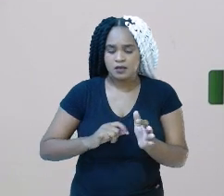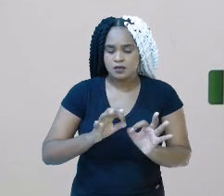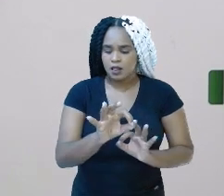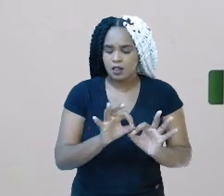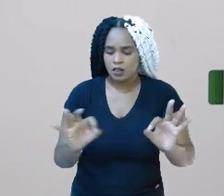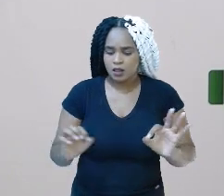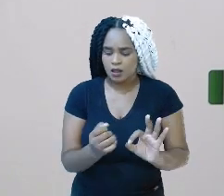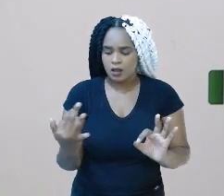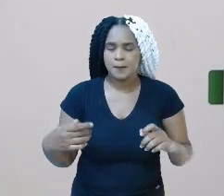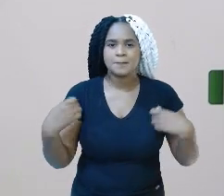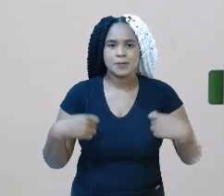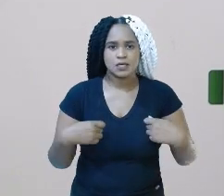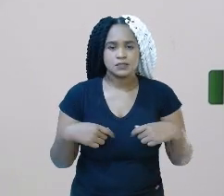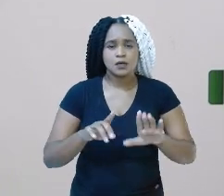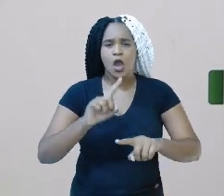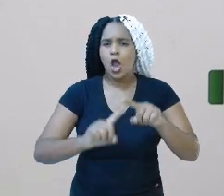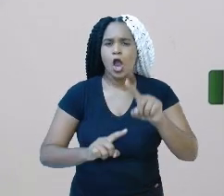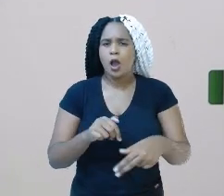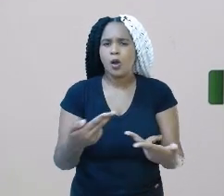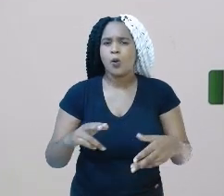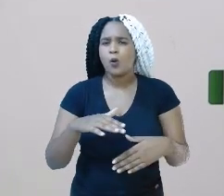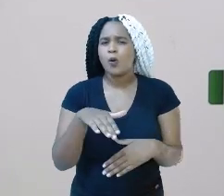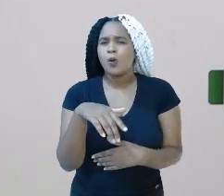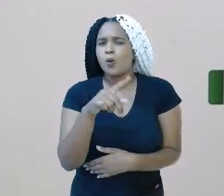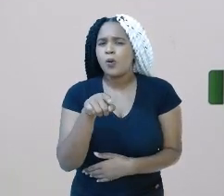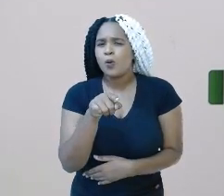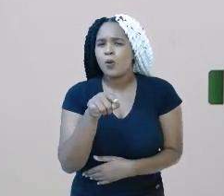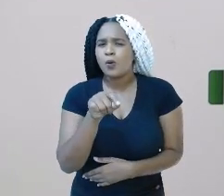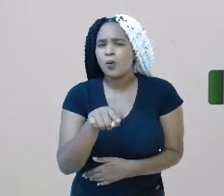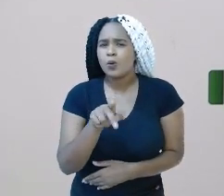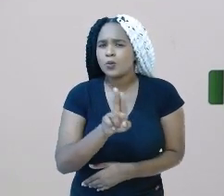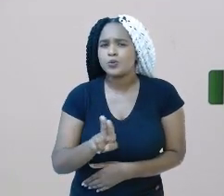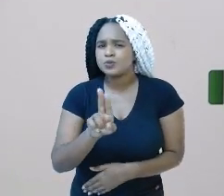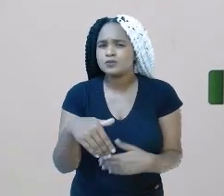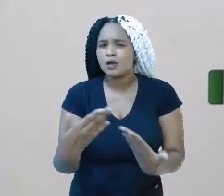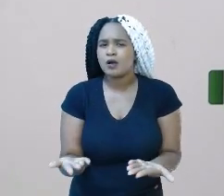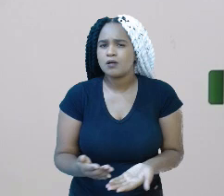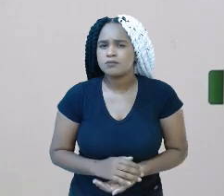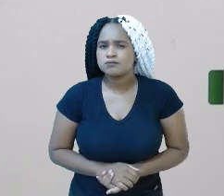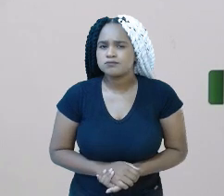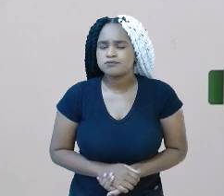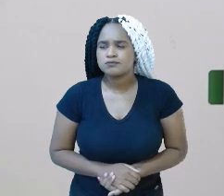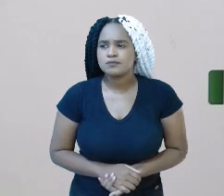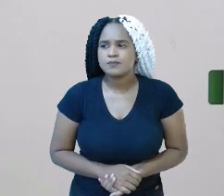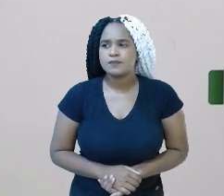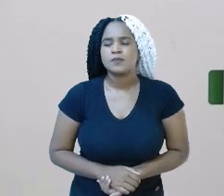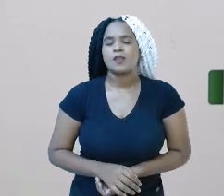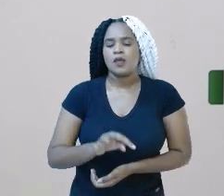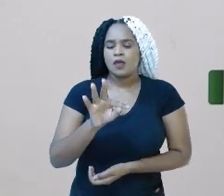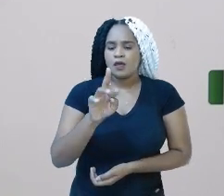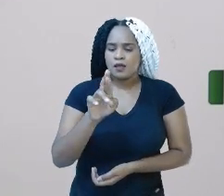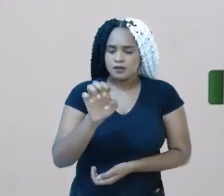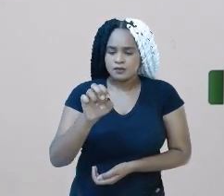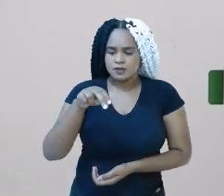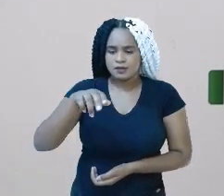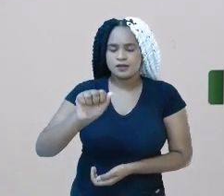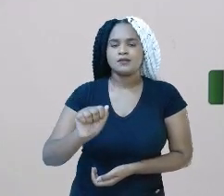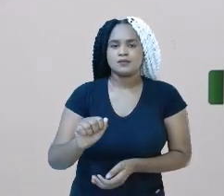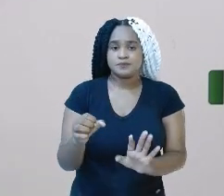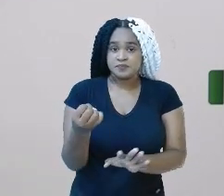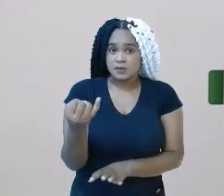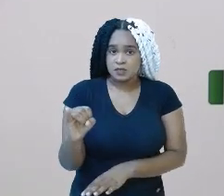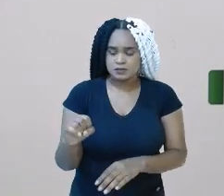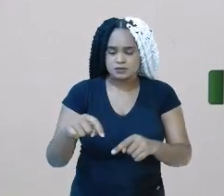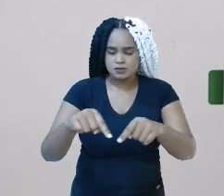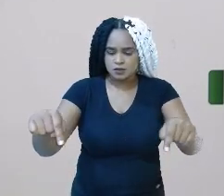obras. Que tipo de instrumento ele utilizará para encontrar as medidas? Uma trena. Quando a gente vai fazer